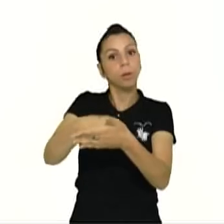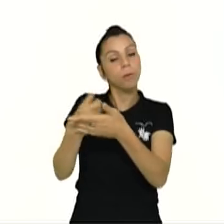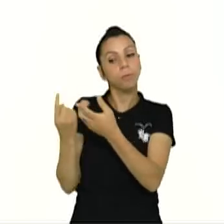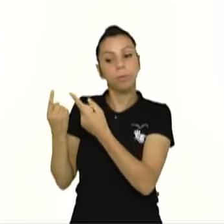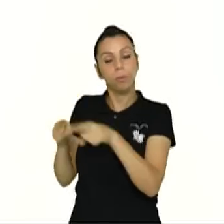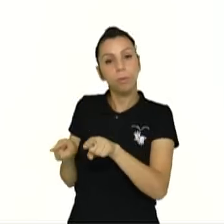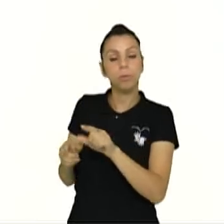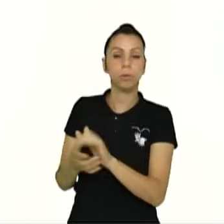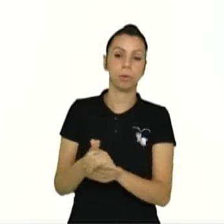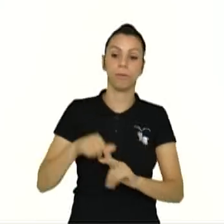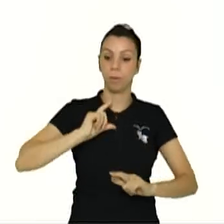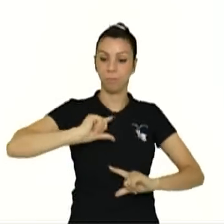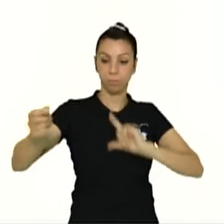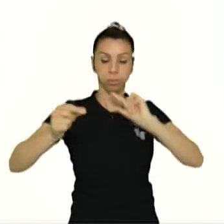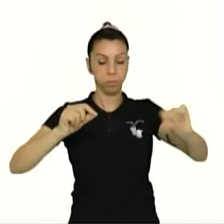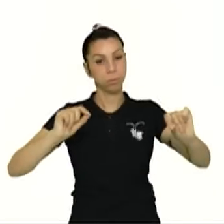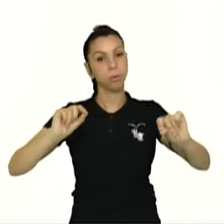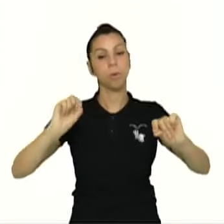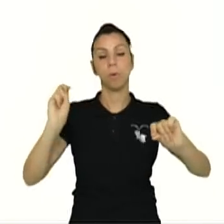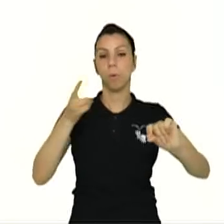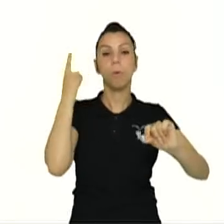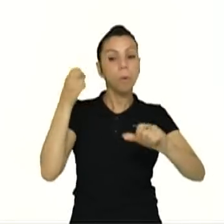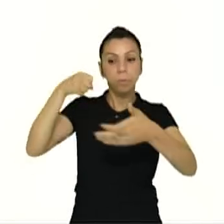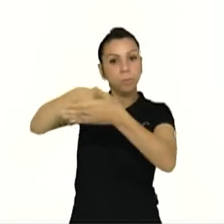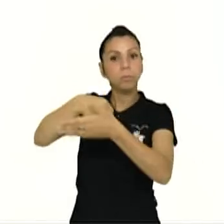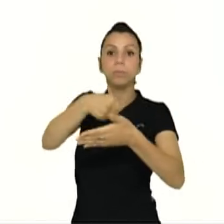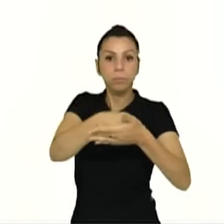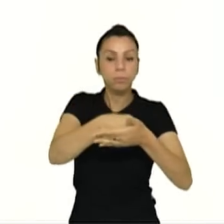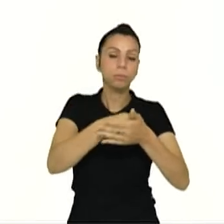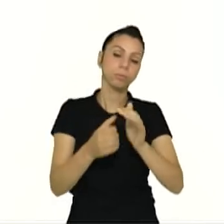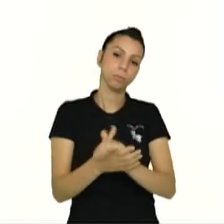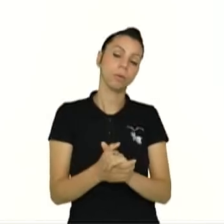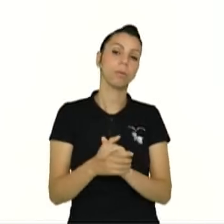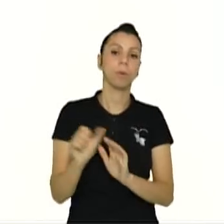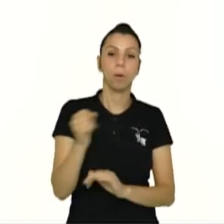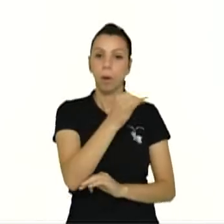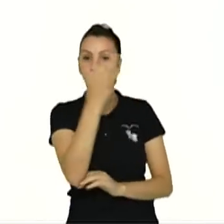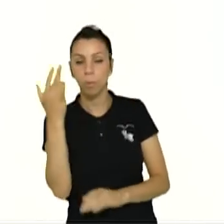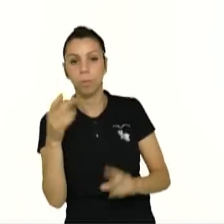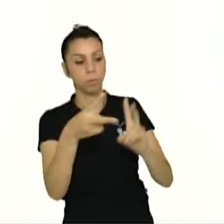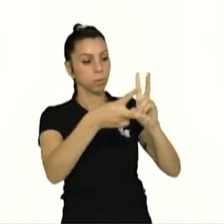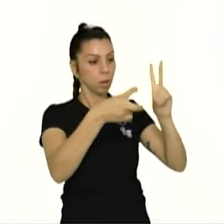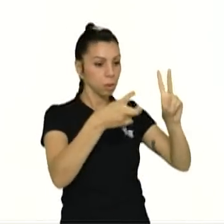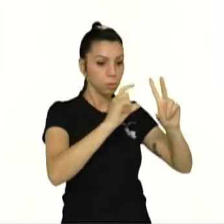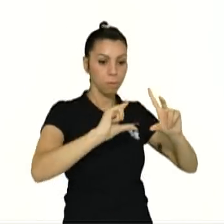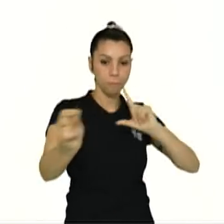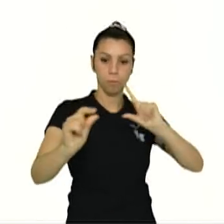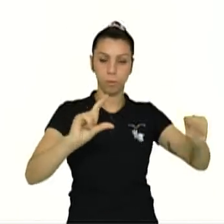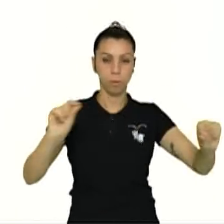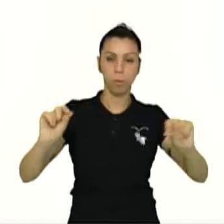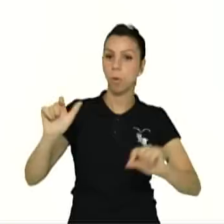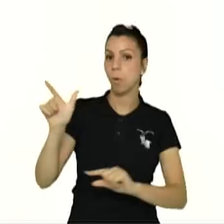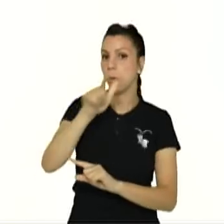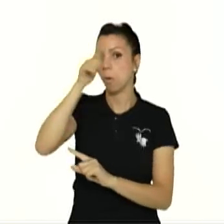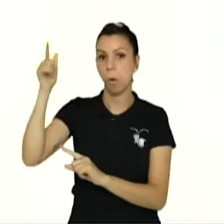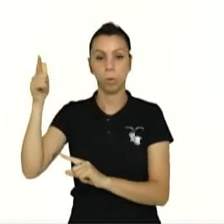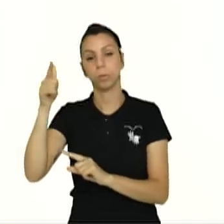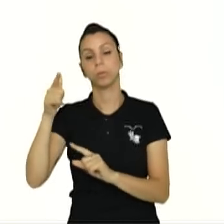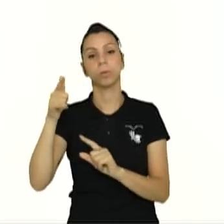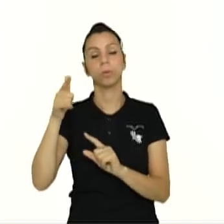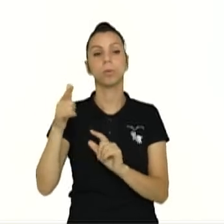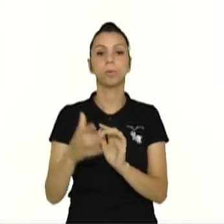fosse fugindo ou não. Né? Então alguns fugiam, outros não fugiam,